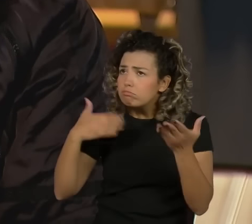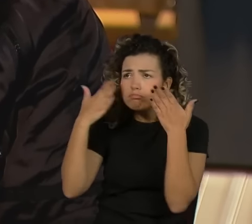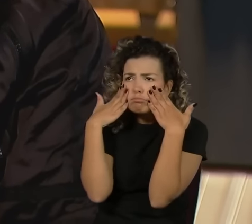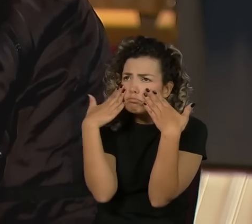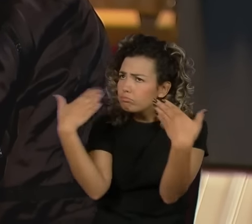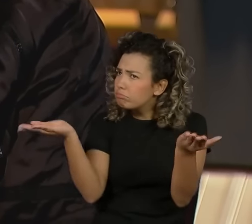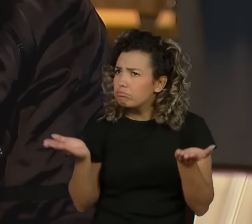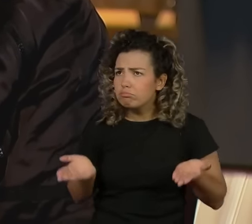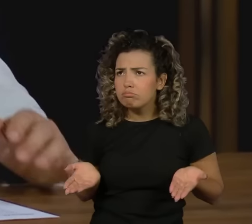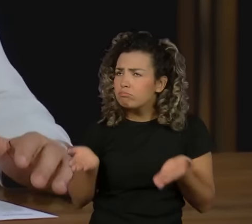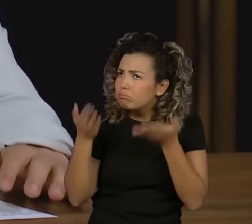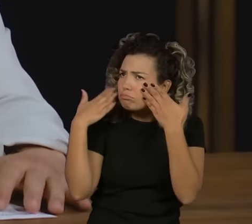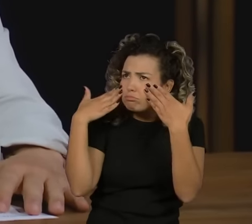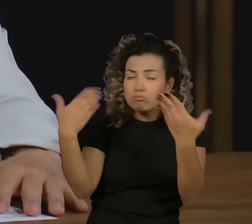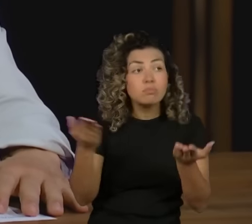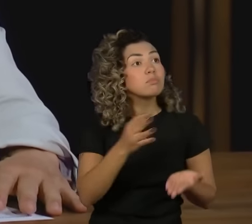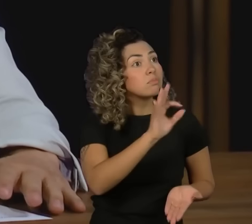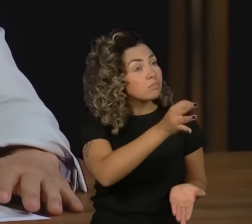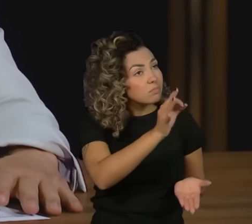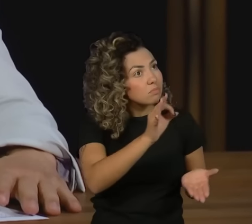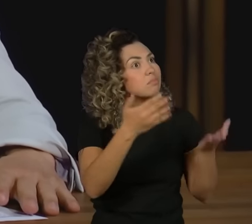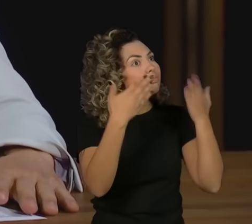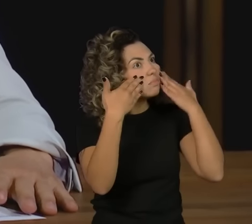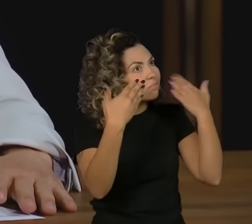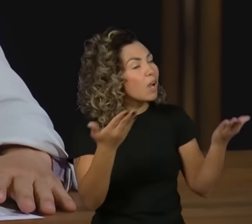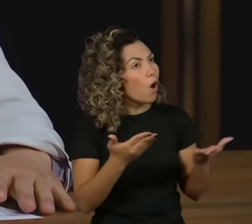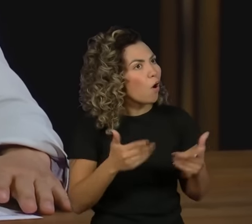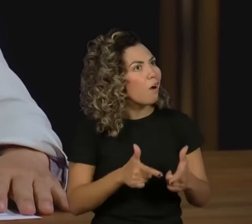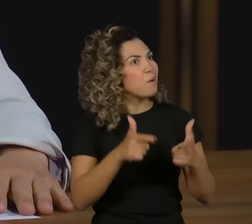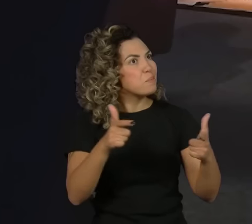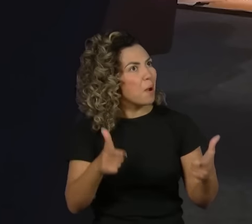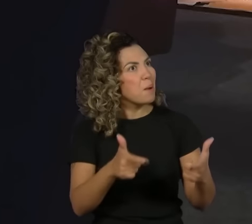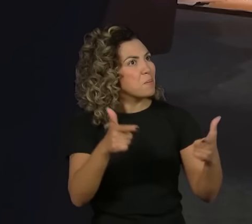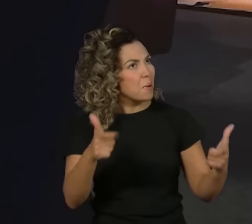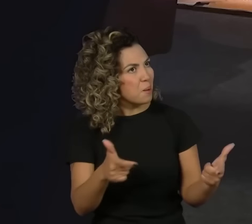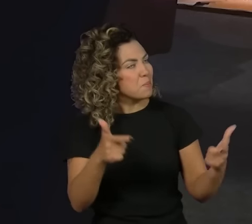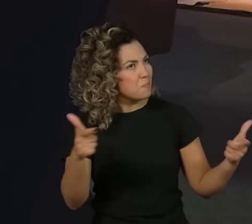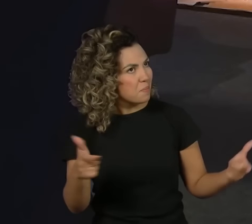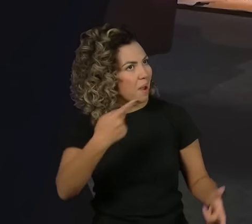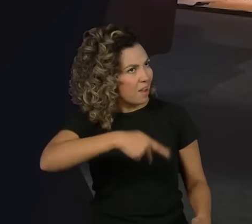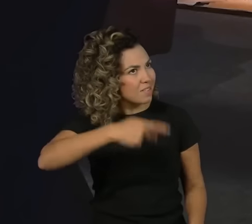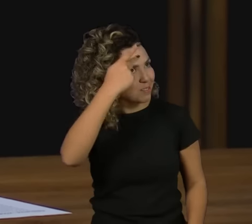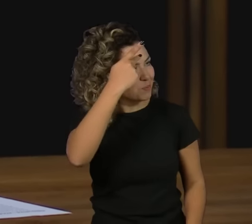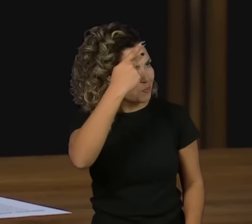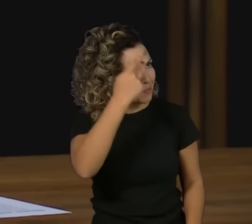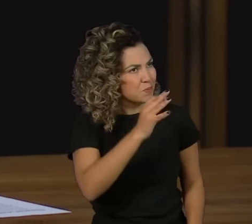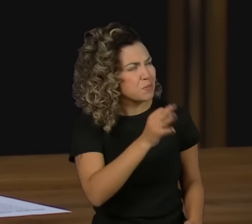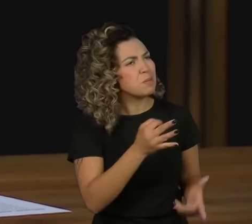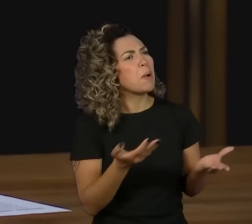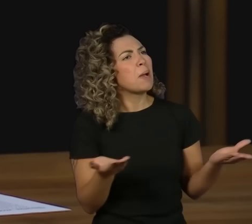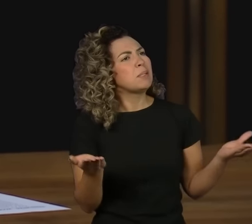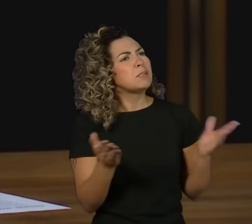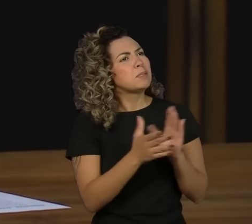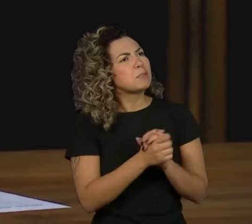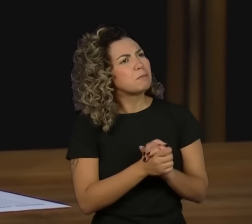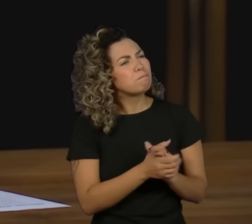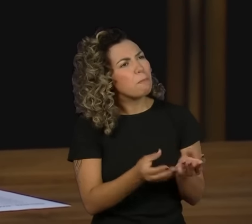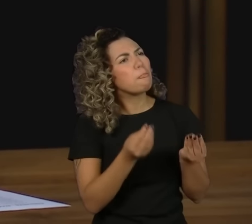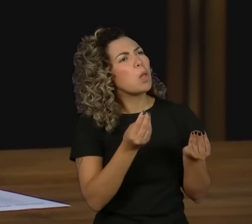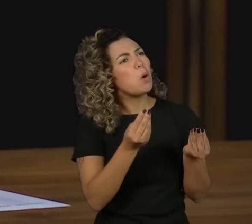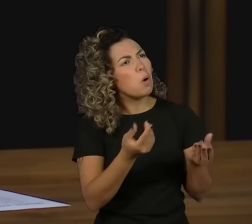Explicitamente. Coisa que nós carecemos aqui na Pauliceia, né? Agora, como que um cara